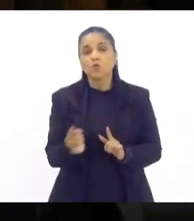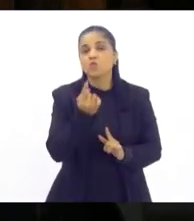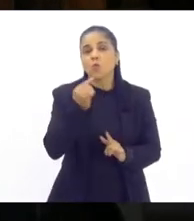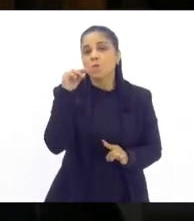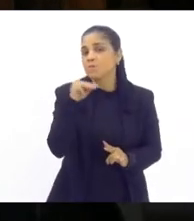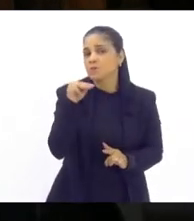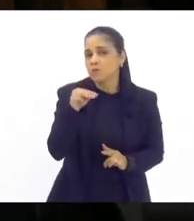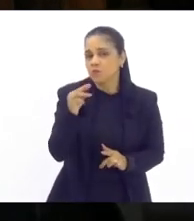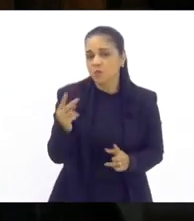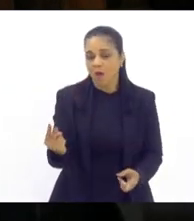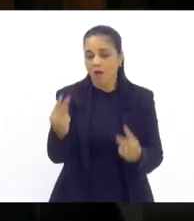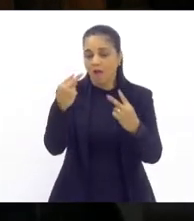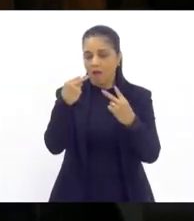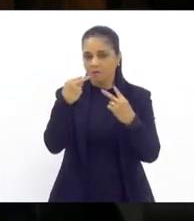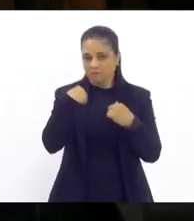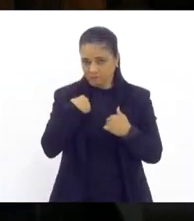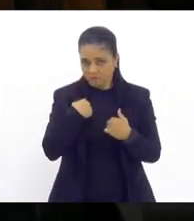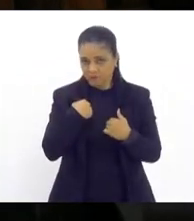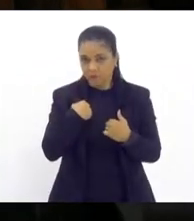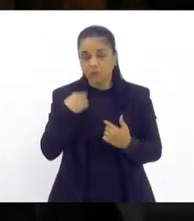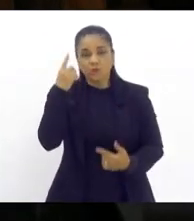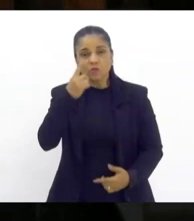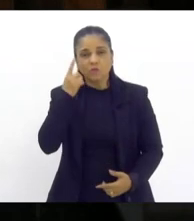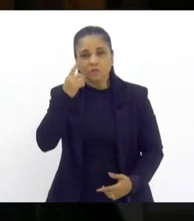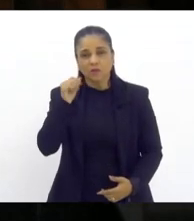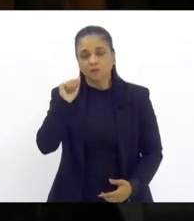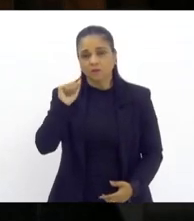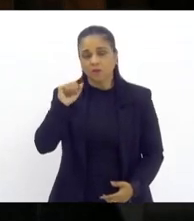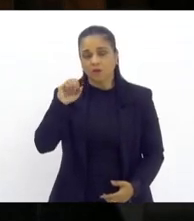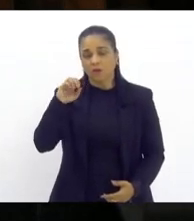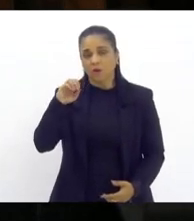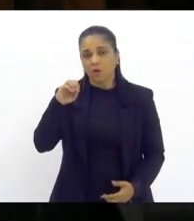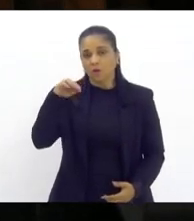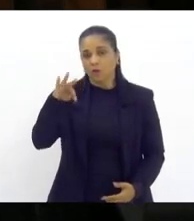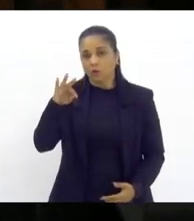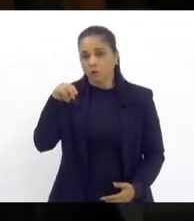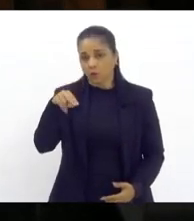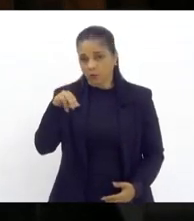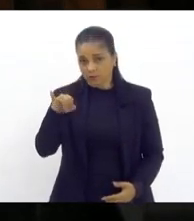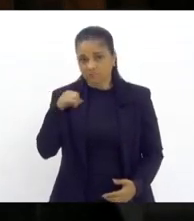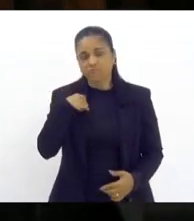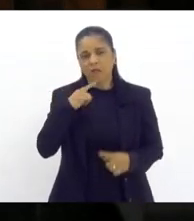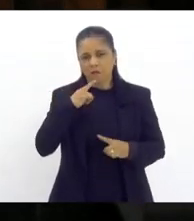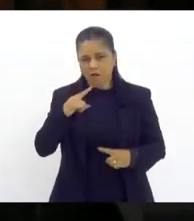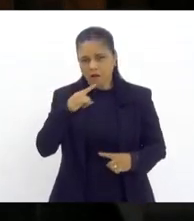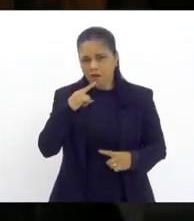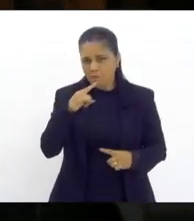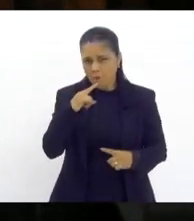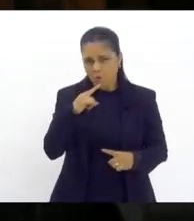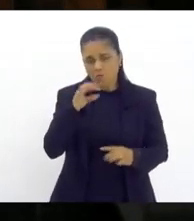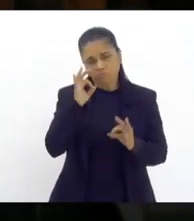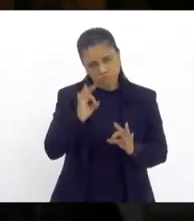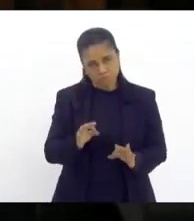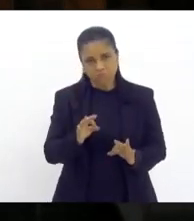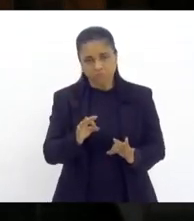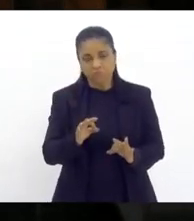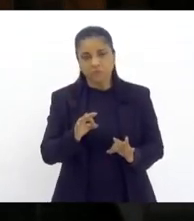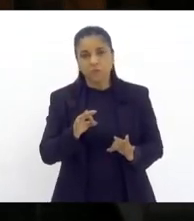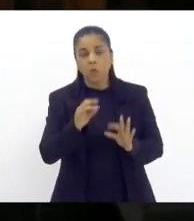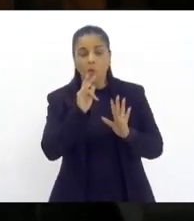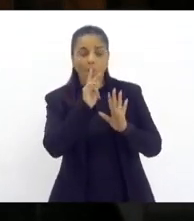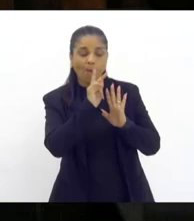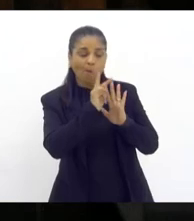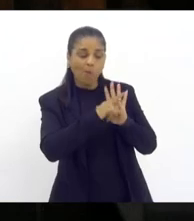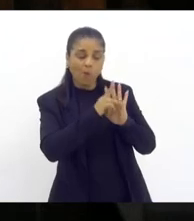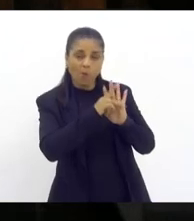O deputado Ottoni reclamou, justamente, que os projetos deles não têm vindo